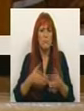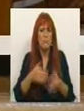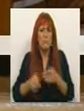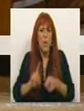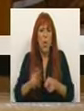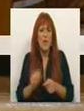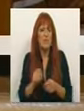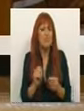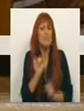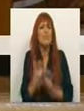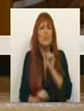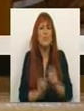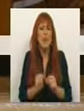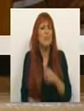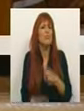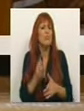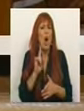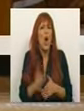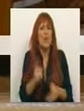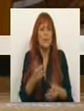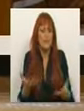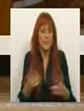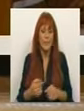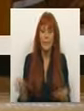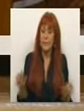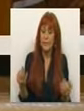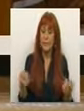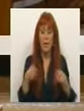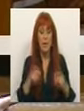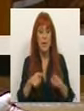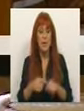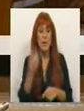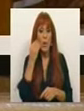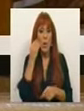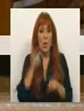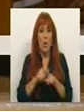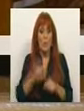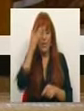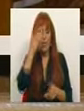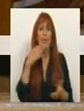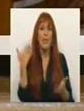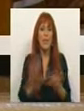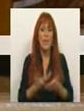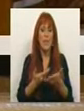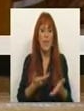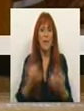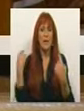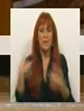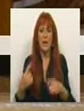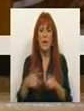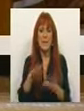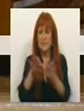for a sua natureza ou origem. O reconhecimento deste mecanismo facilitador tem